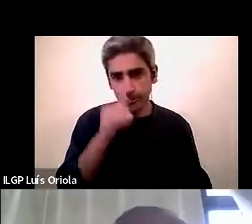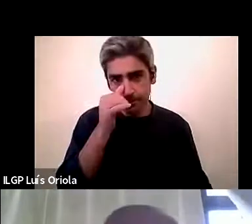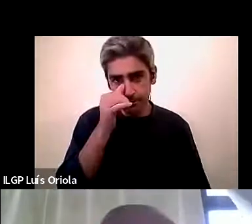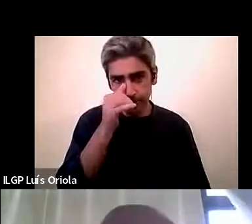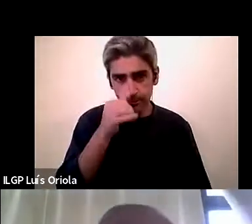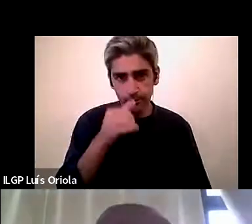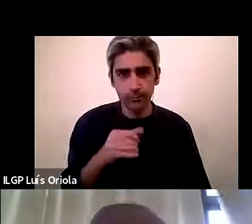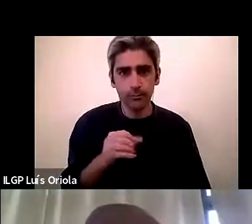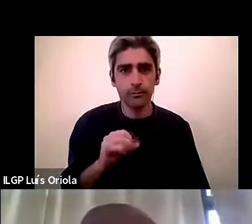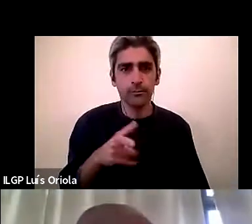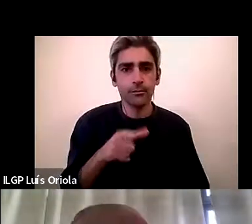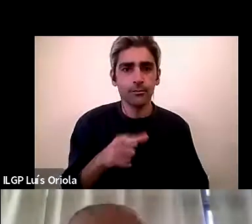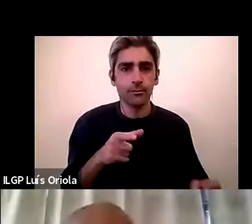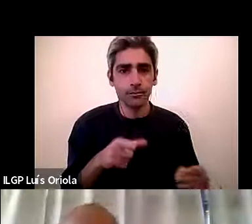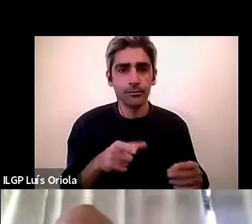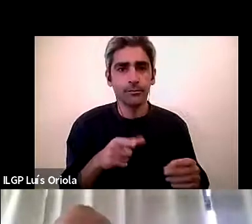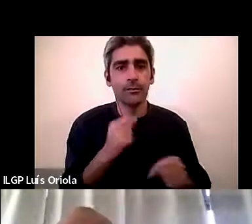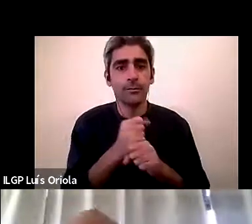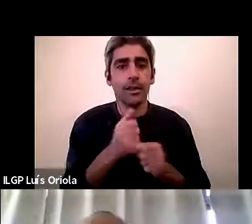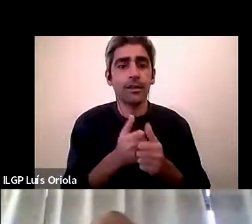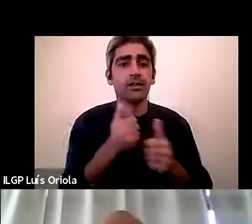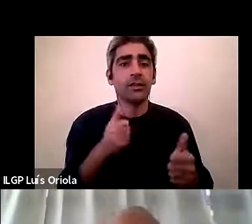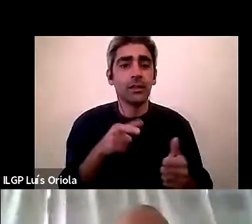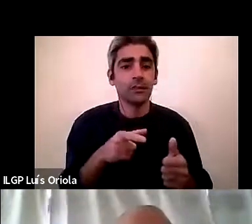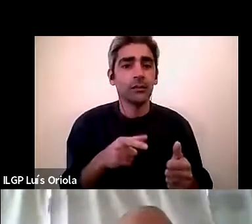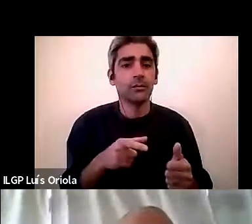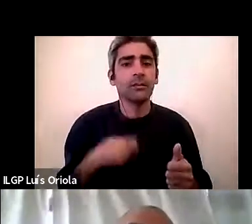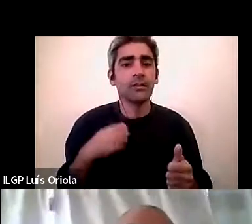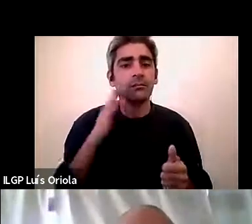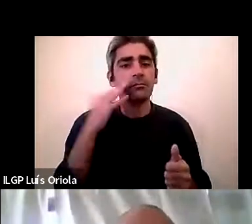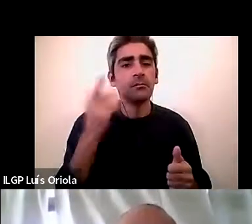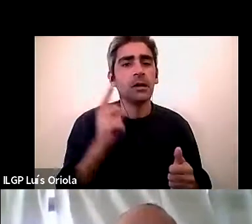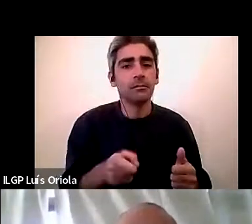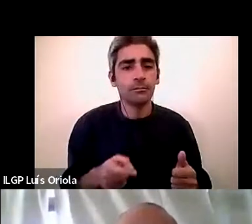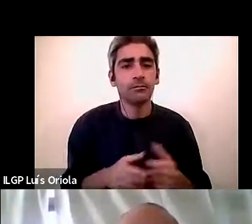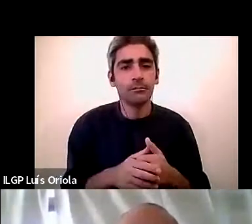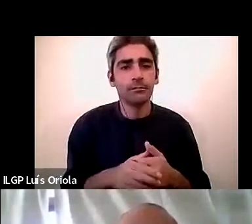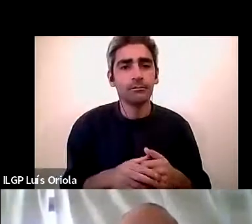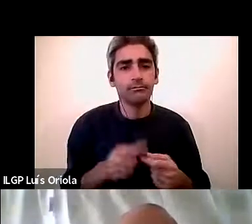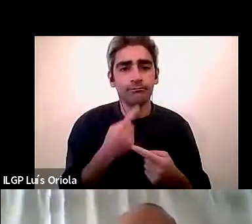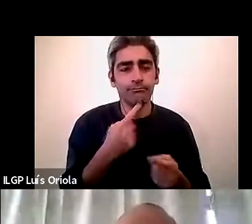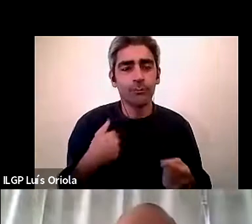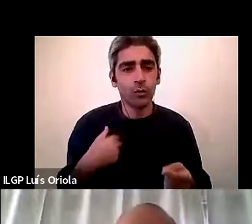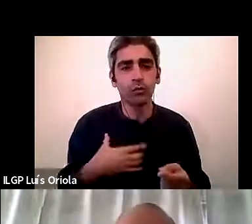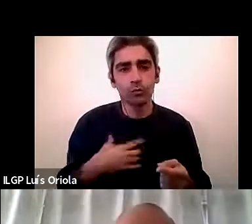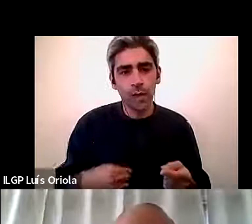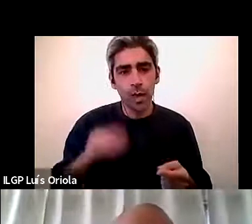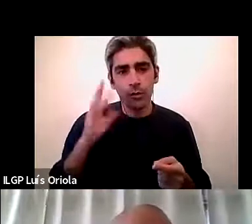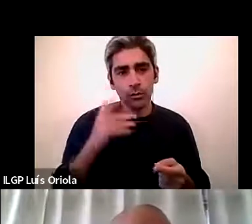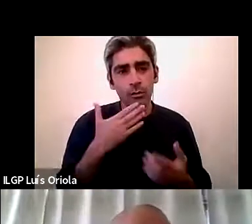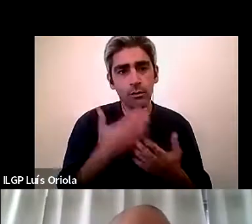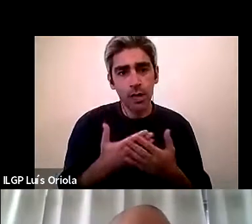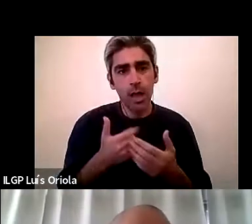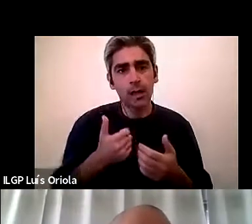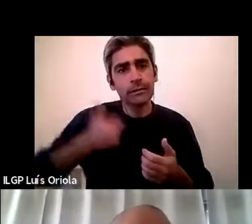Quanto às tendências futuras no trabalho à distância, eu aqui refiro o que eu gostaria que acontecesse para o bem da